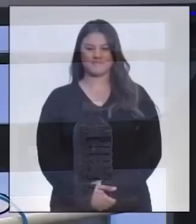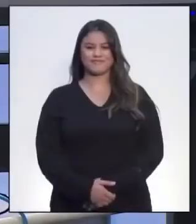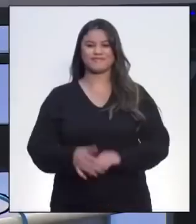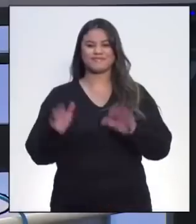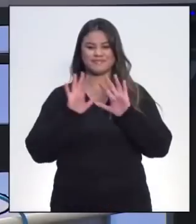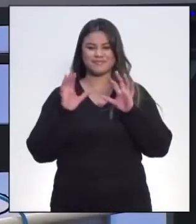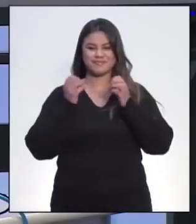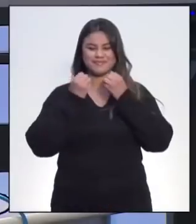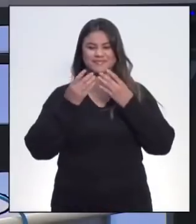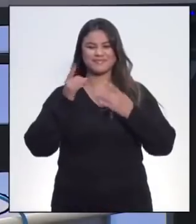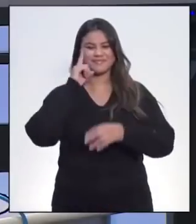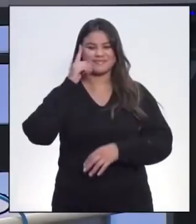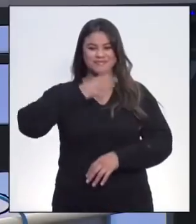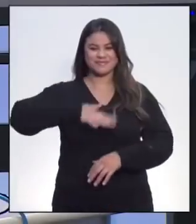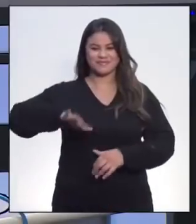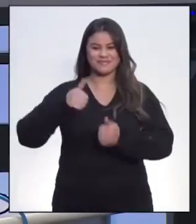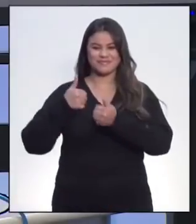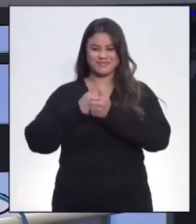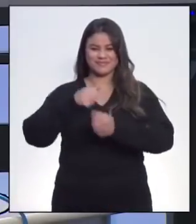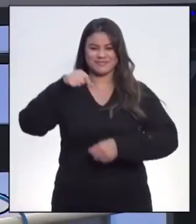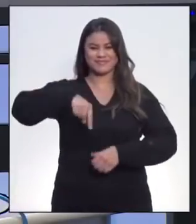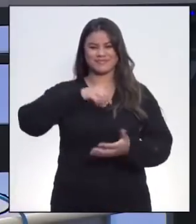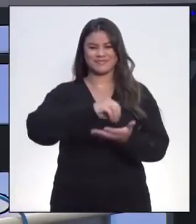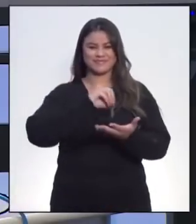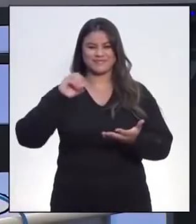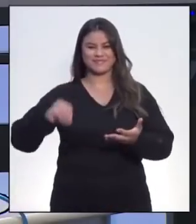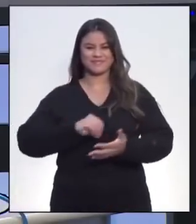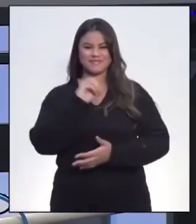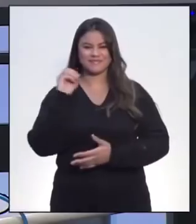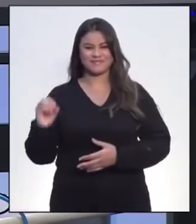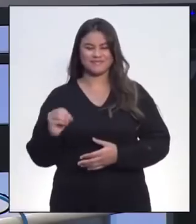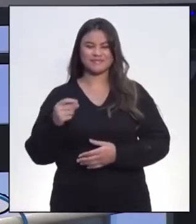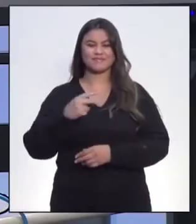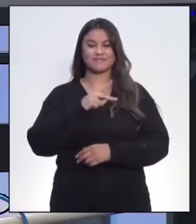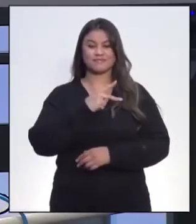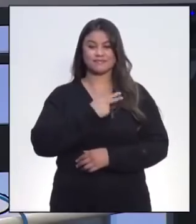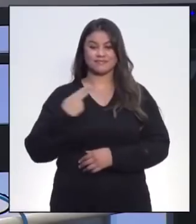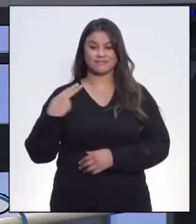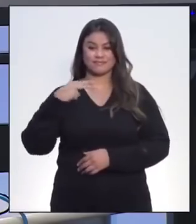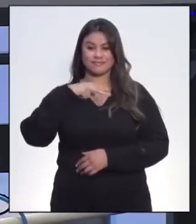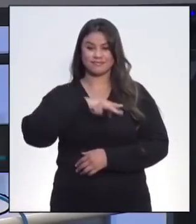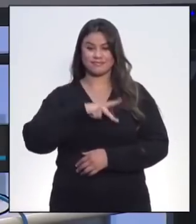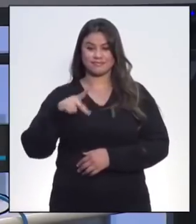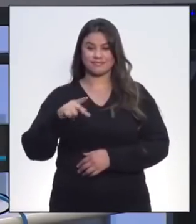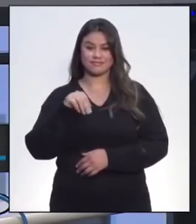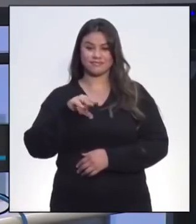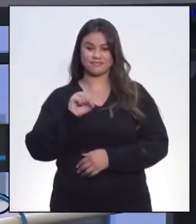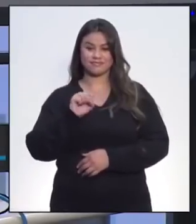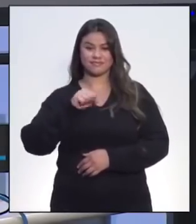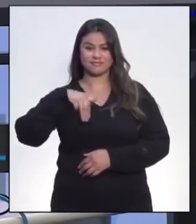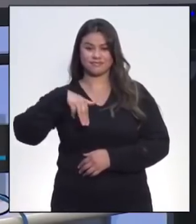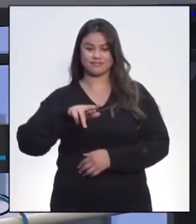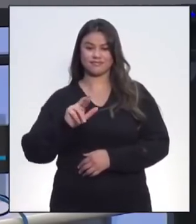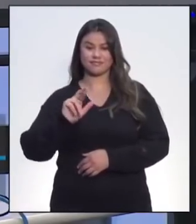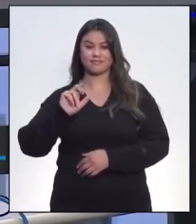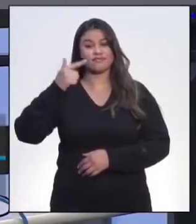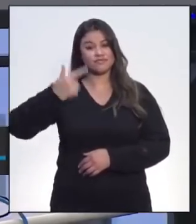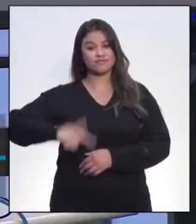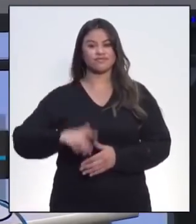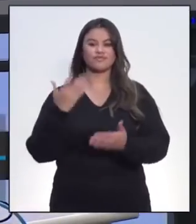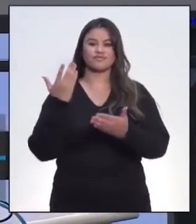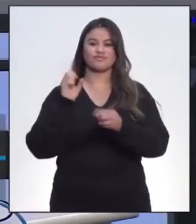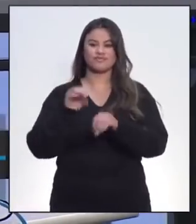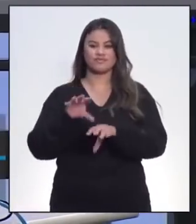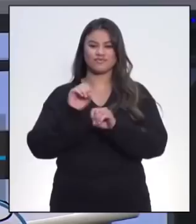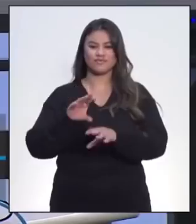Muito bom dia a você que nos acompanha aqui pelo Centro de Mídias da Educação de São Paulo. Eu sou o professor Osmar e vou conduzir mais uma aula de matemática aqui para o